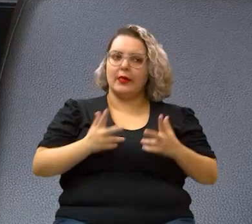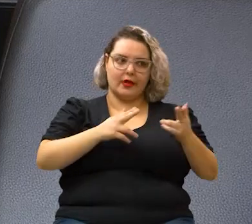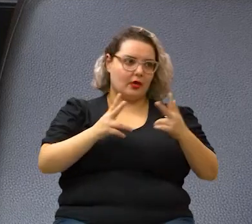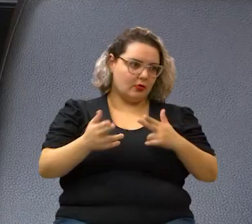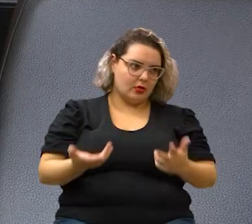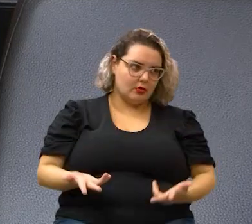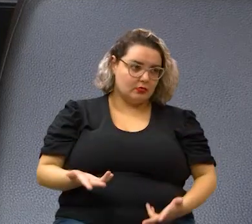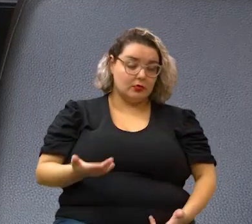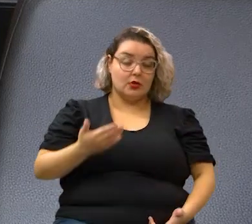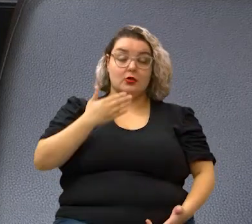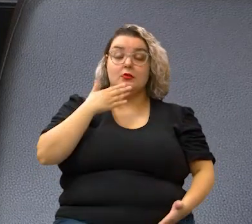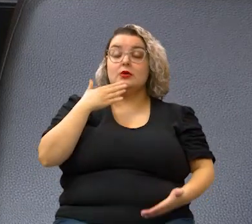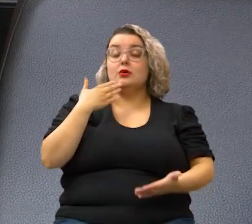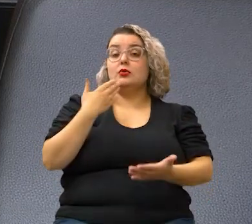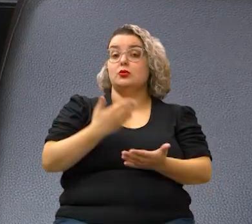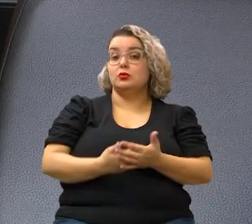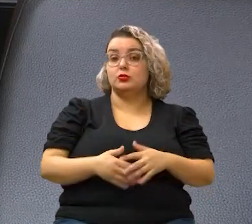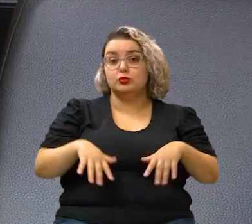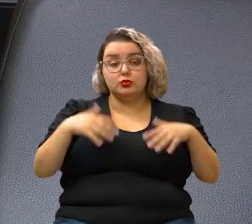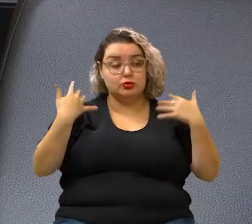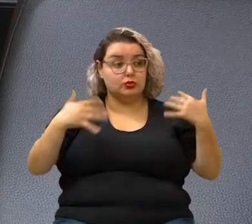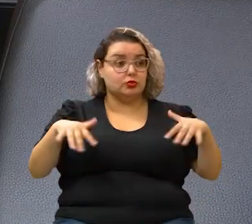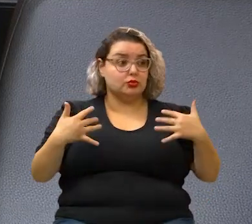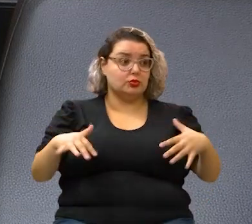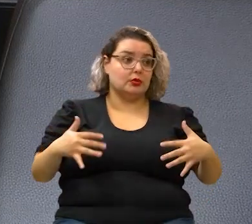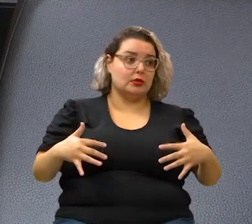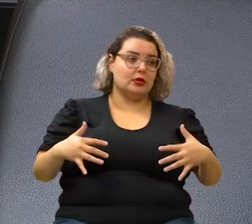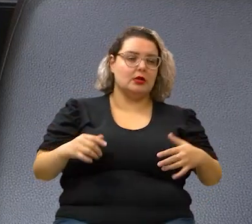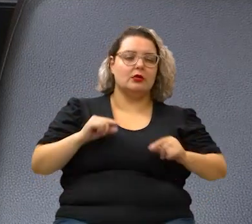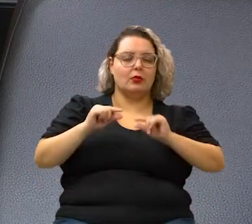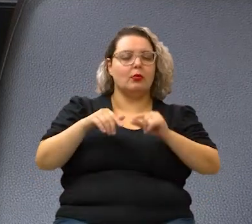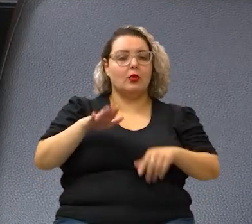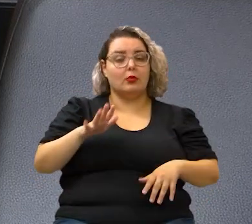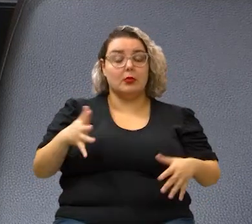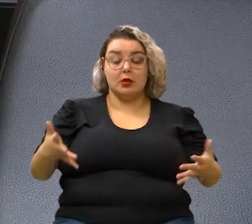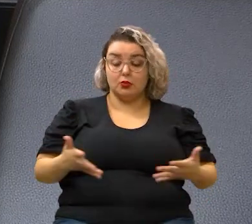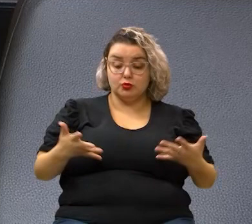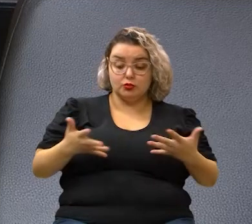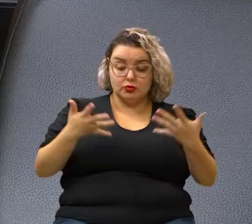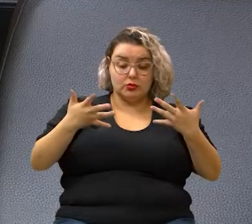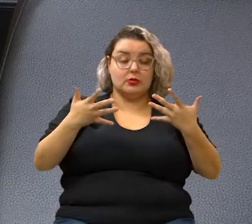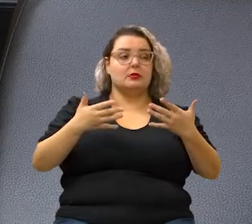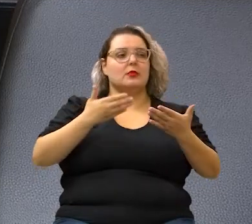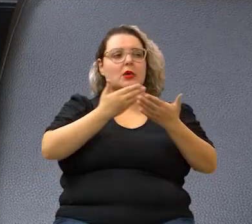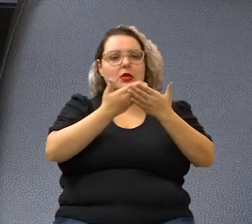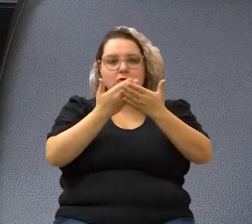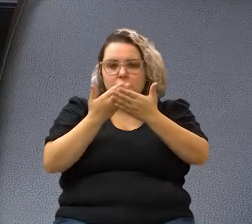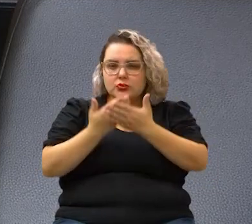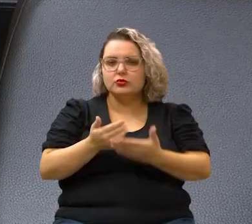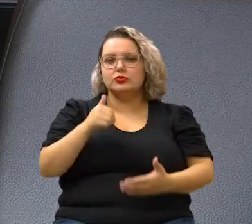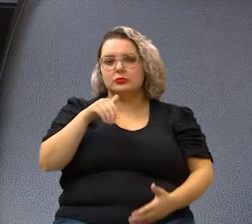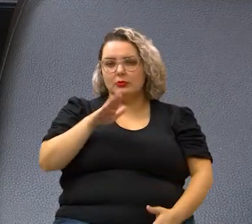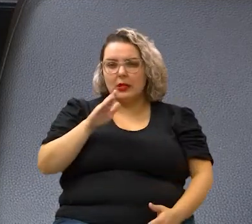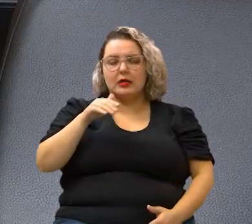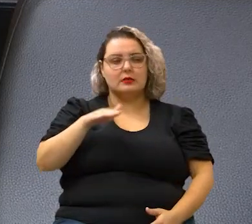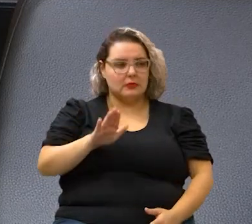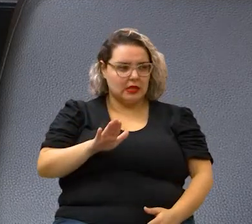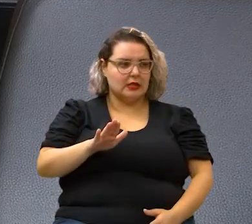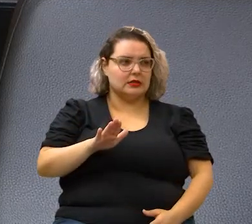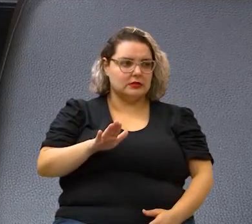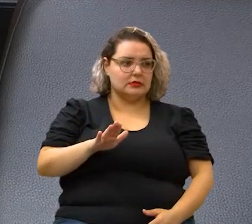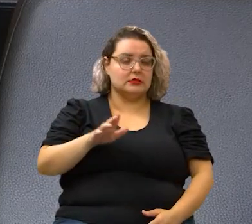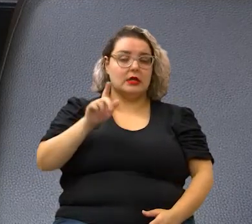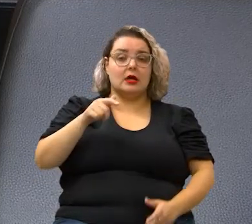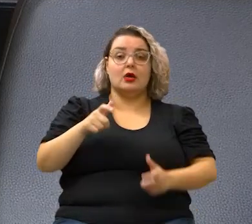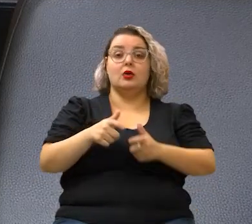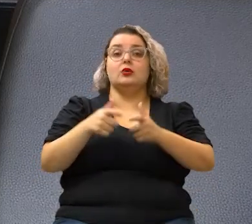surpreende e o que me traz até um pouco mais de motivação para que a gente estude cada dia mais